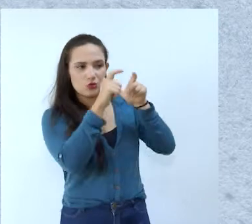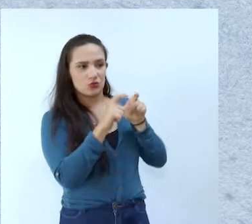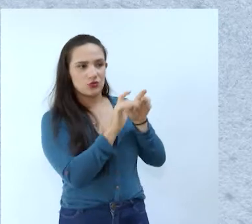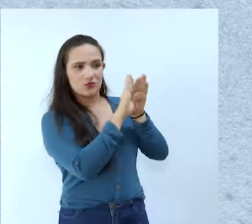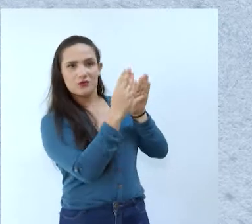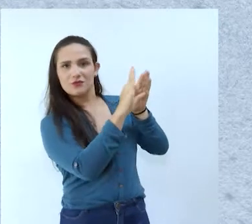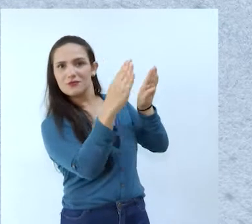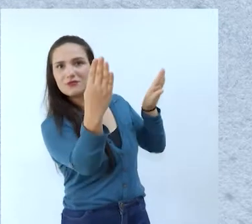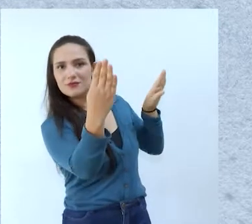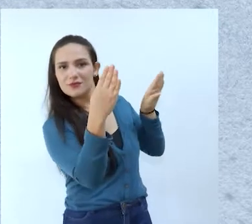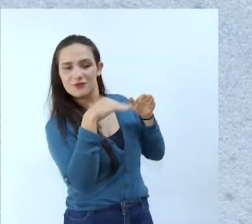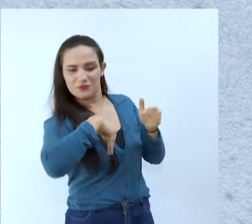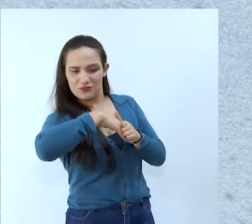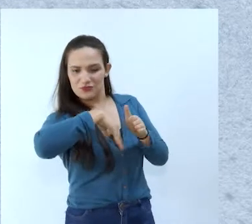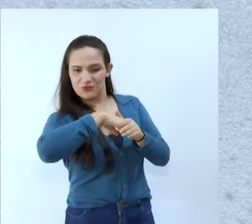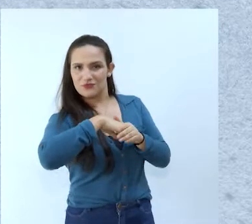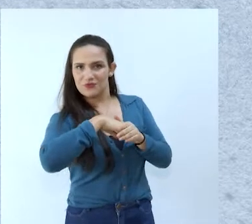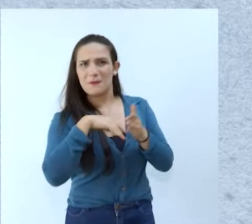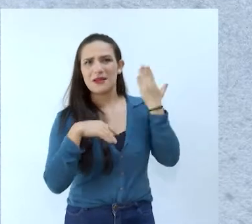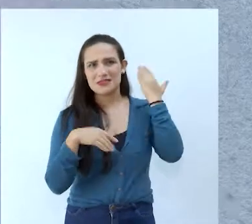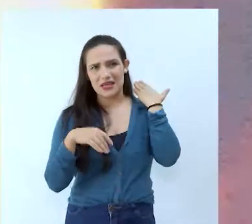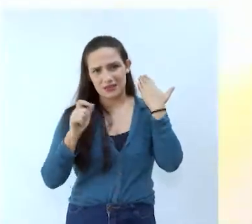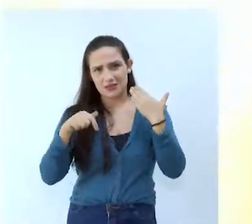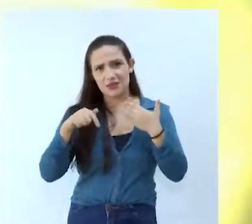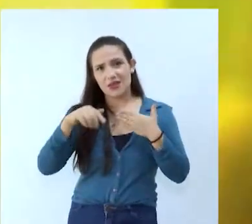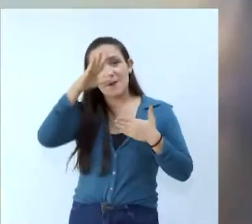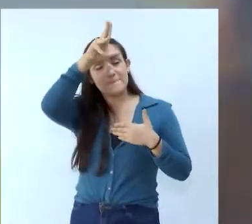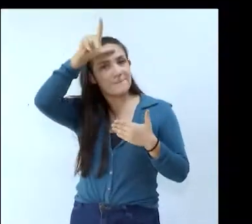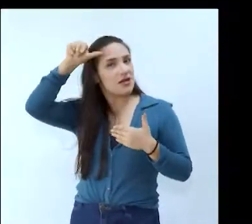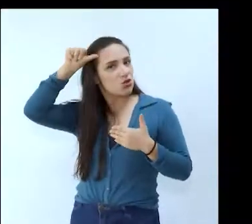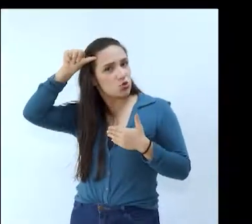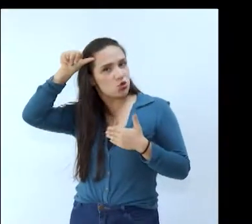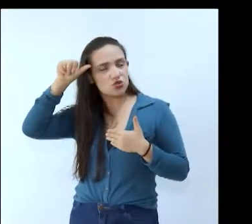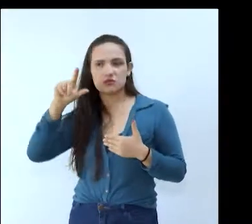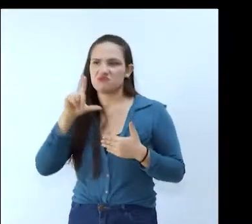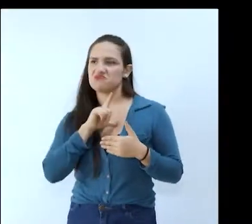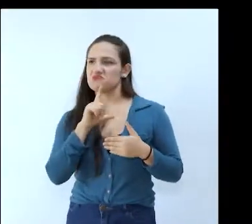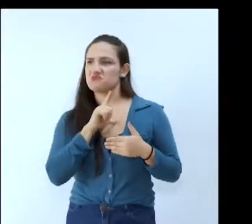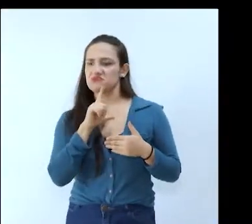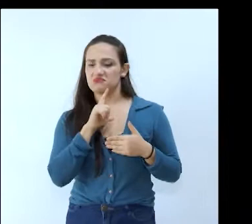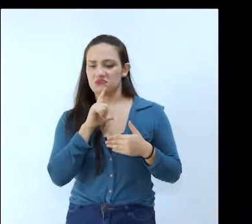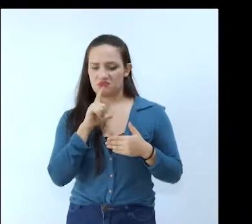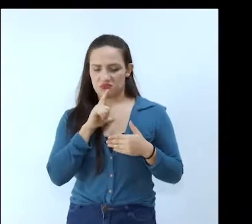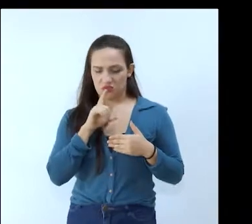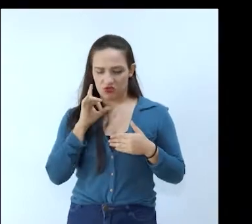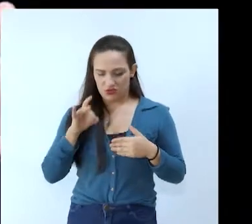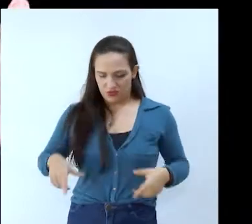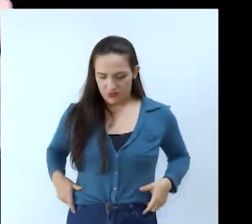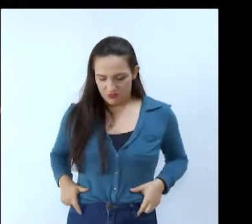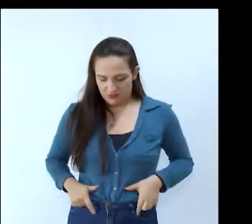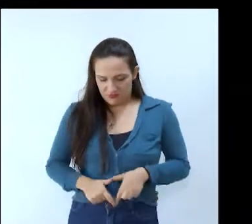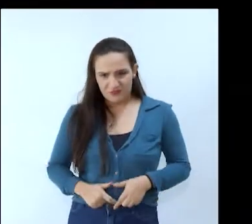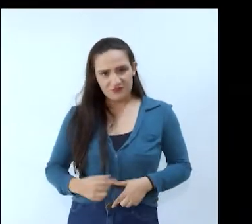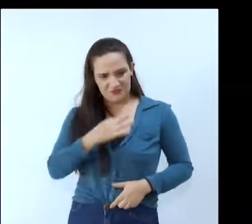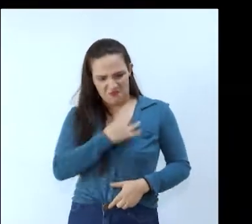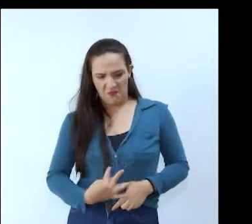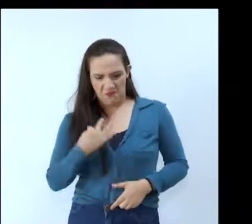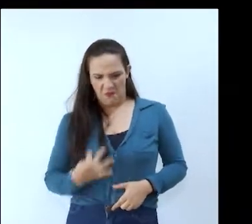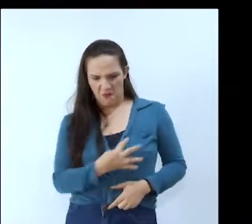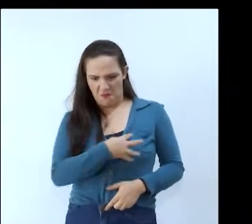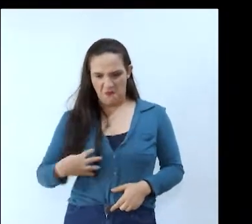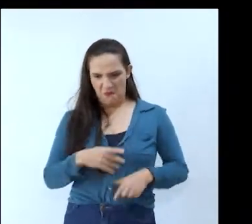eu só vi em televisão, cara. Mário Sérgio, que esse cara, ele olhou, contrataram um jogador ou um peão de fazenda. Eu não sabia onde enfiava a cara.